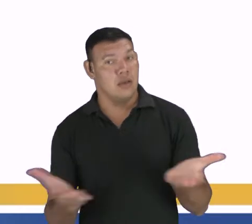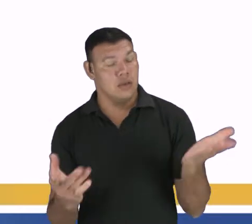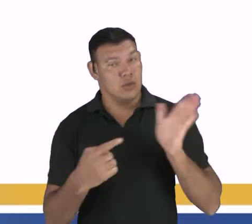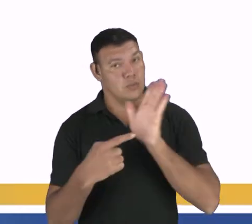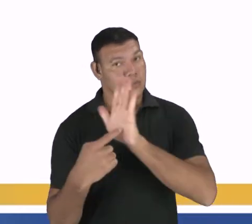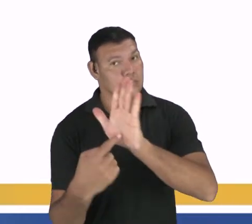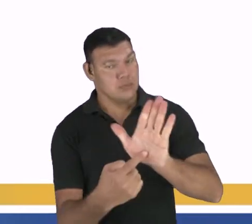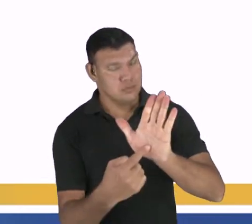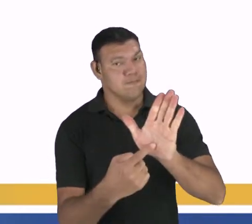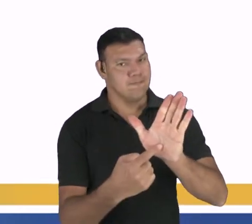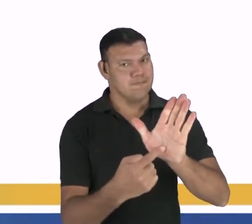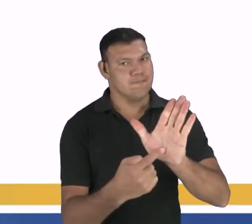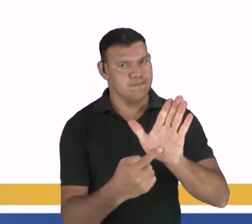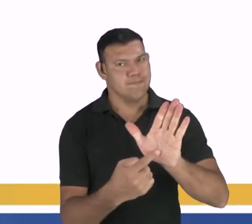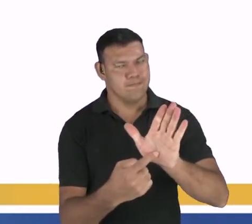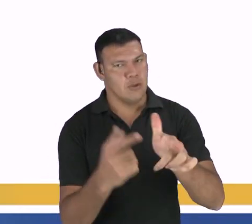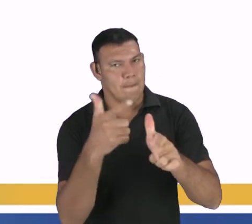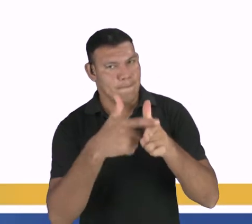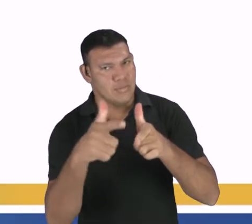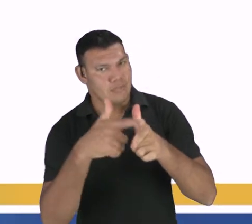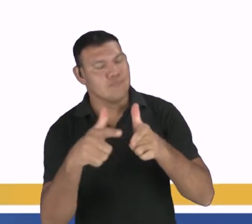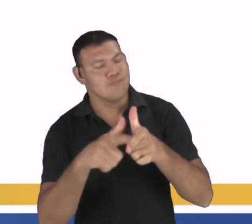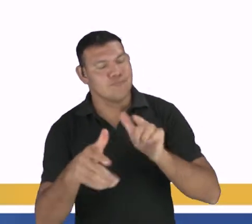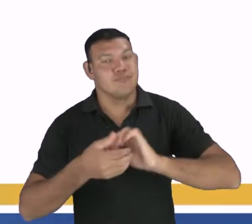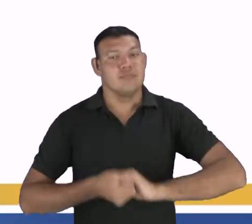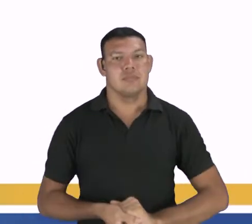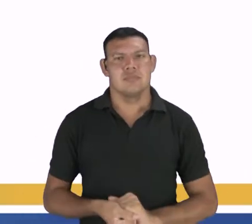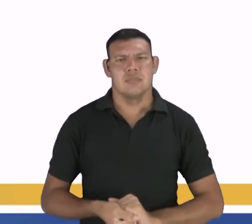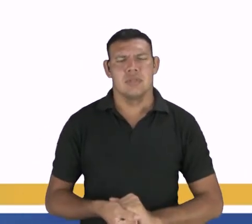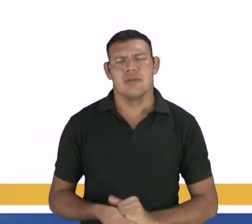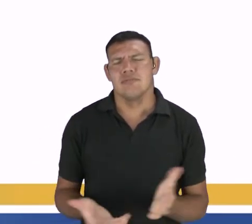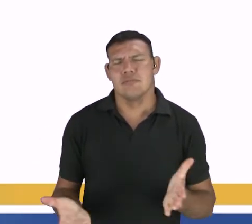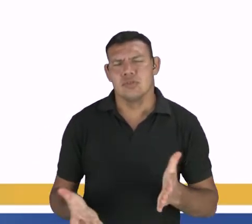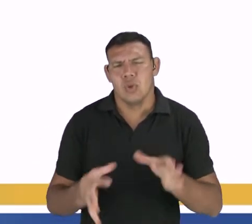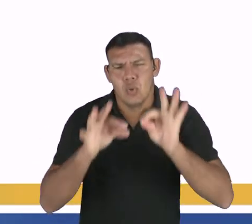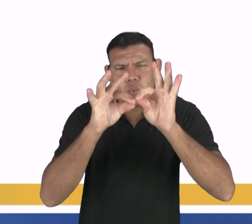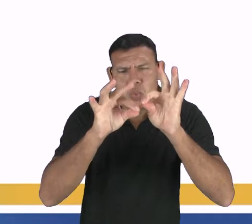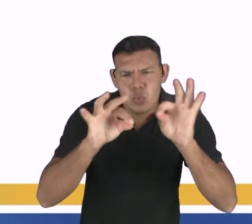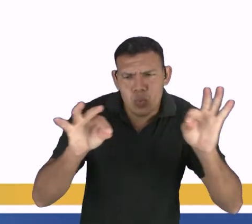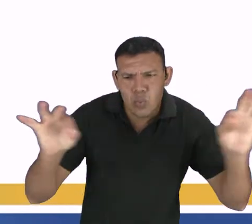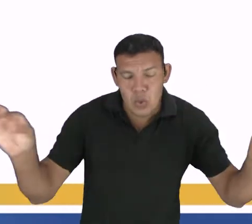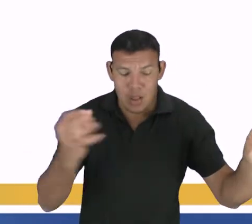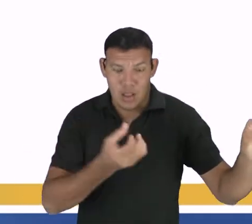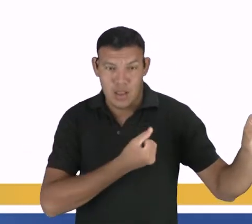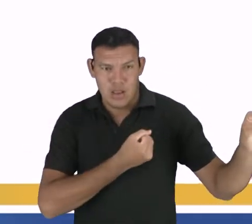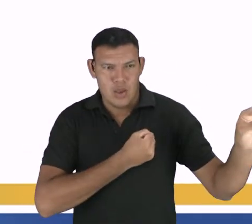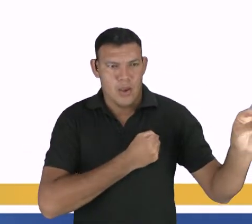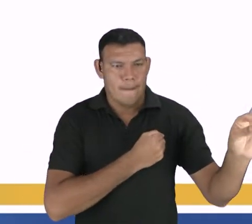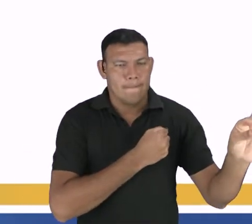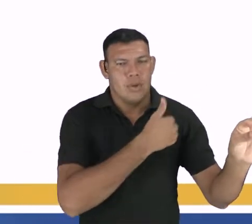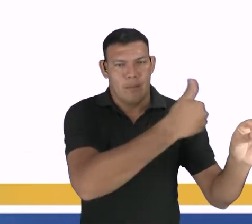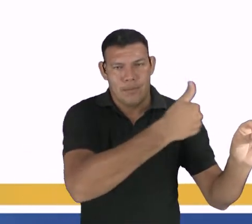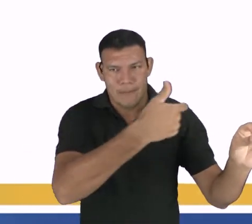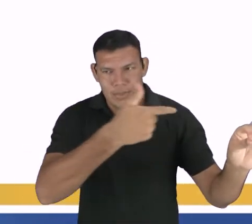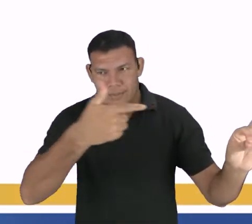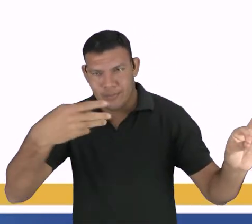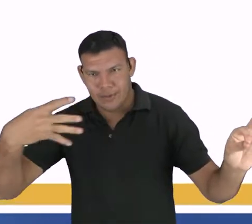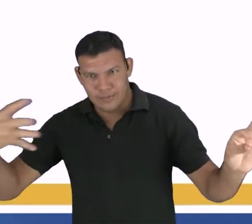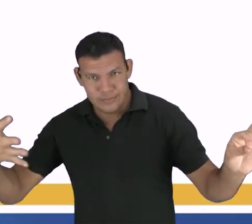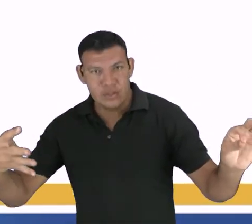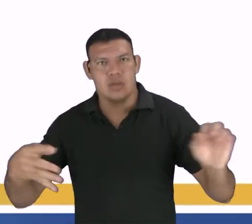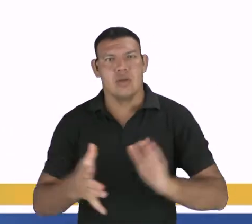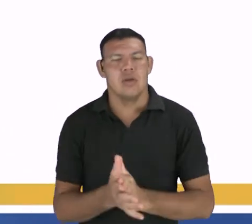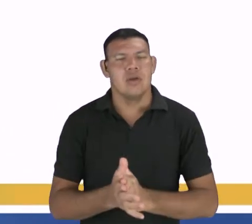nossa primeira situação problema. Supondo uma reta numérica, responda, letra A,